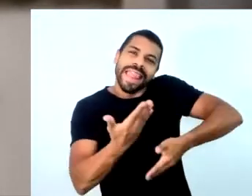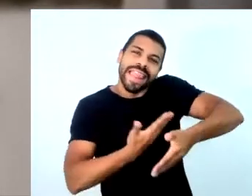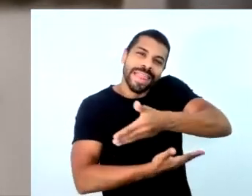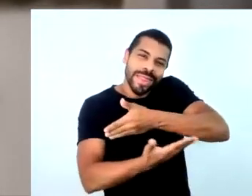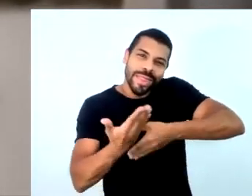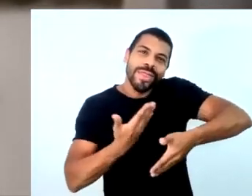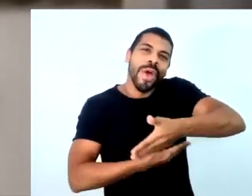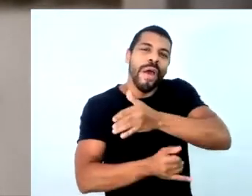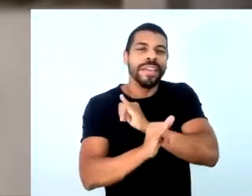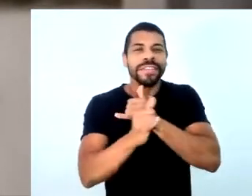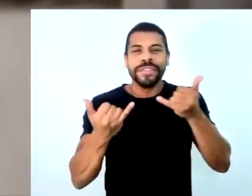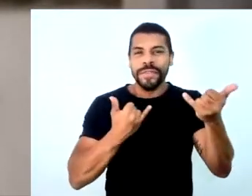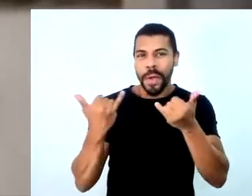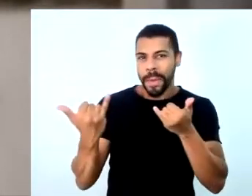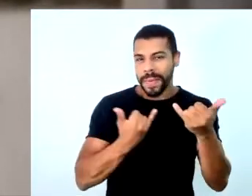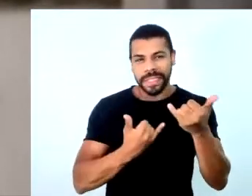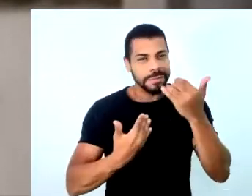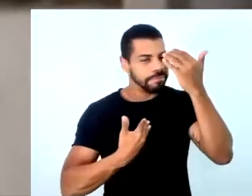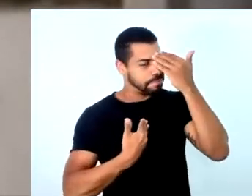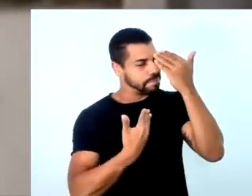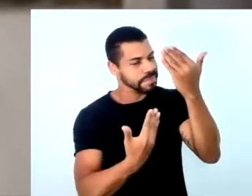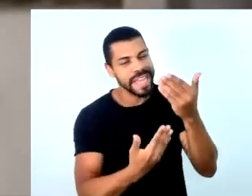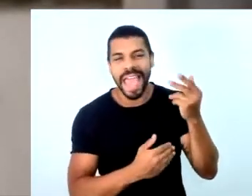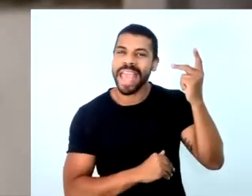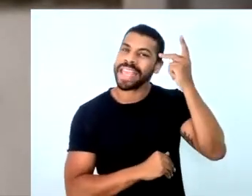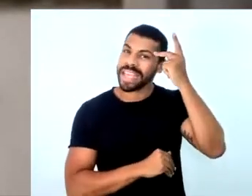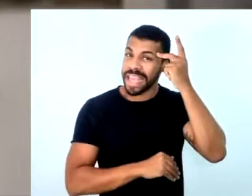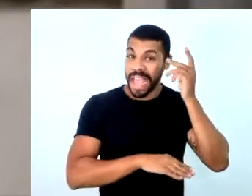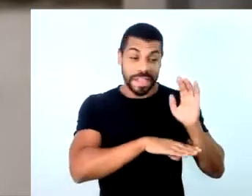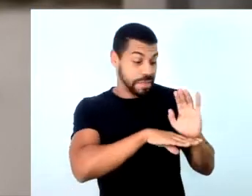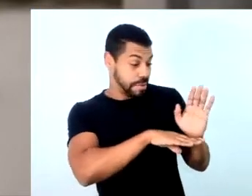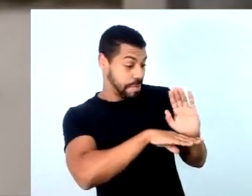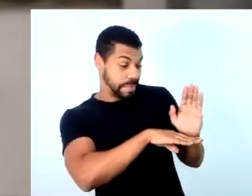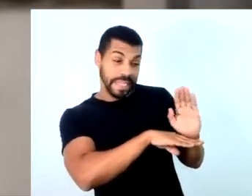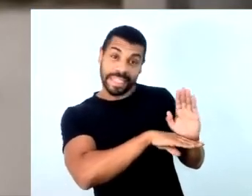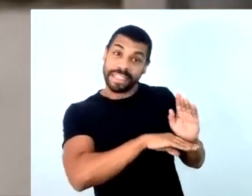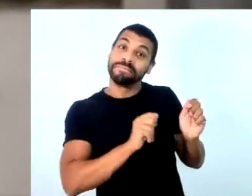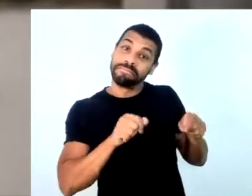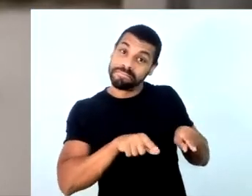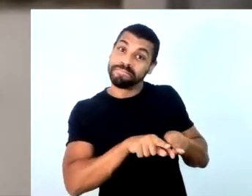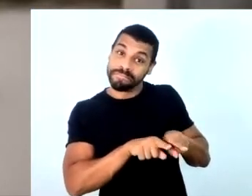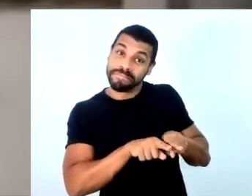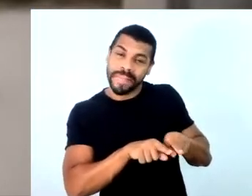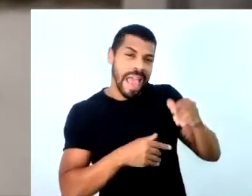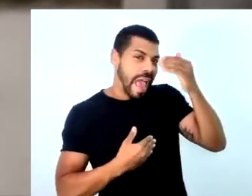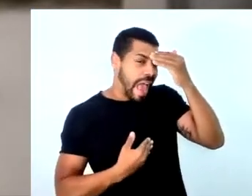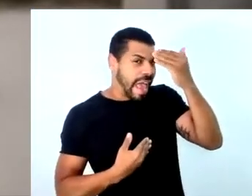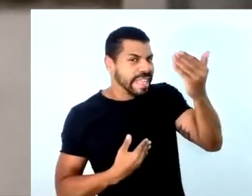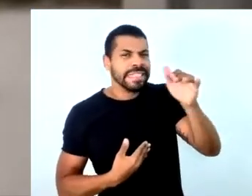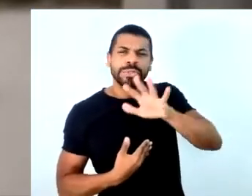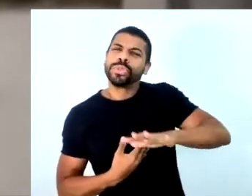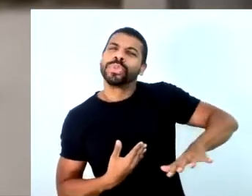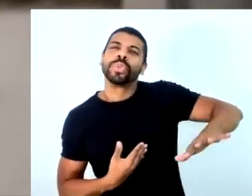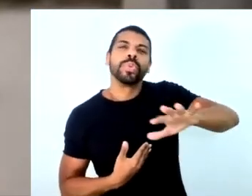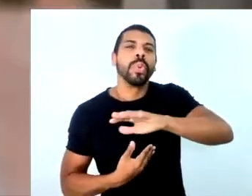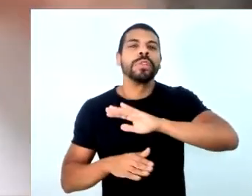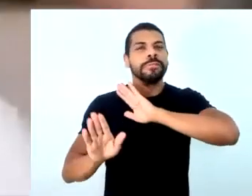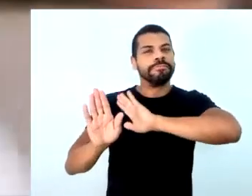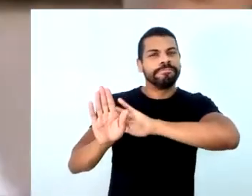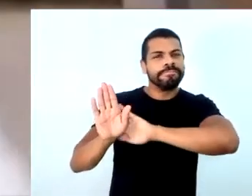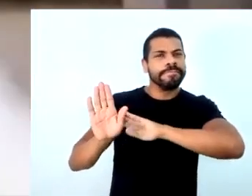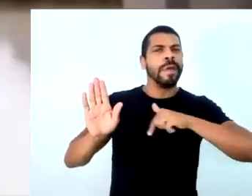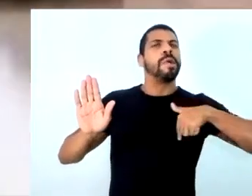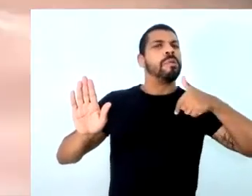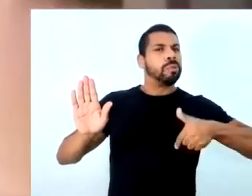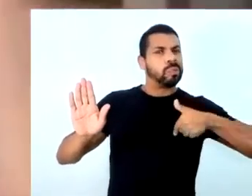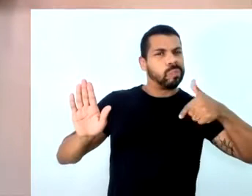dizer, para essa troca, né? Agradecer a Especine, agradecer o IEDIT também, agradecer a todo